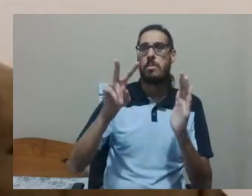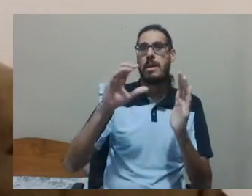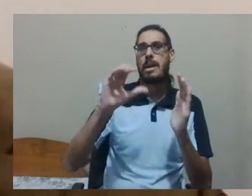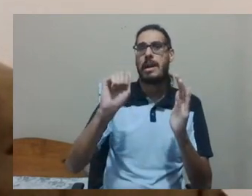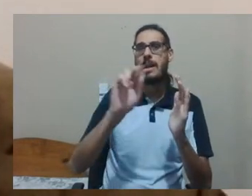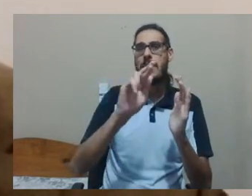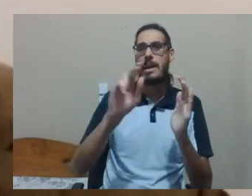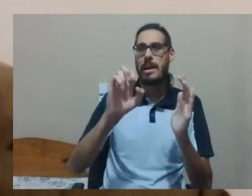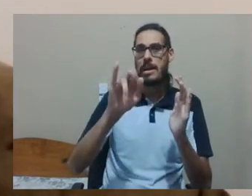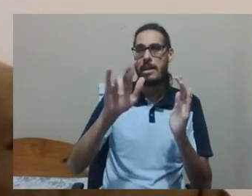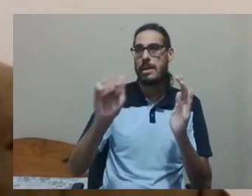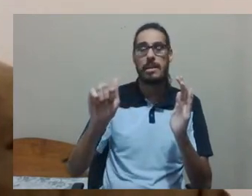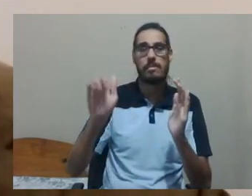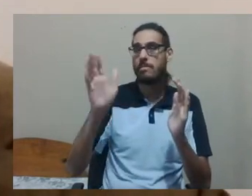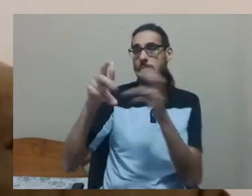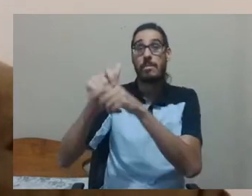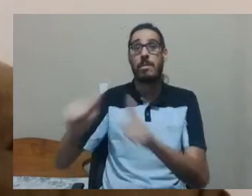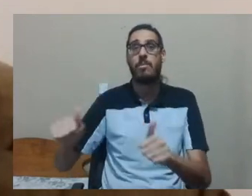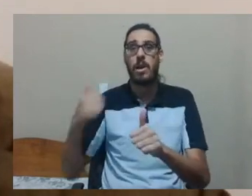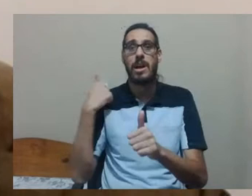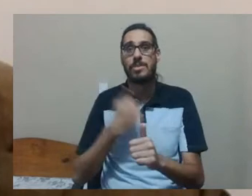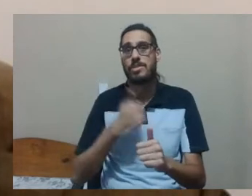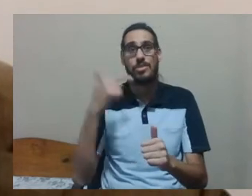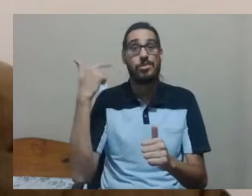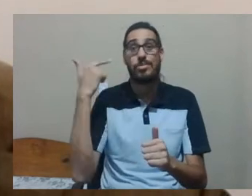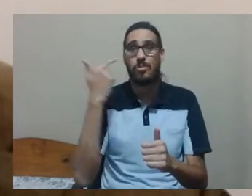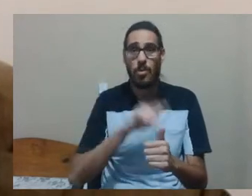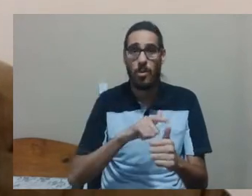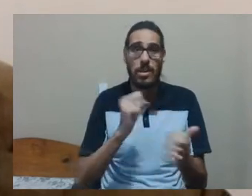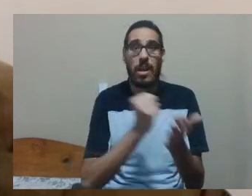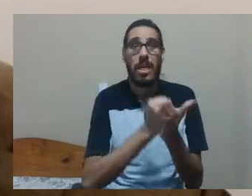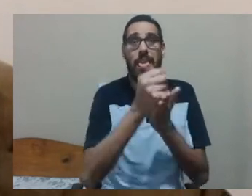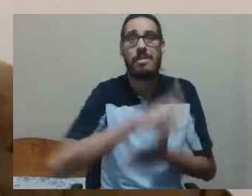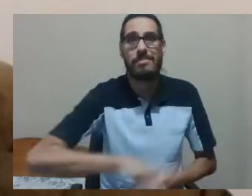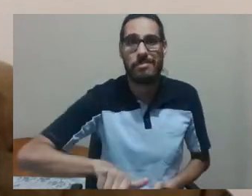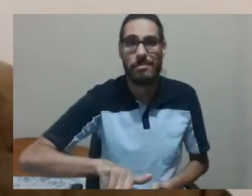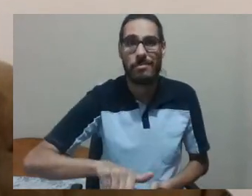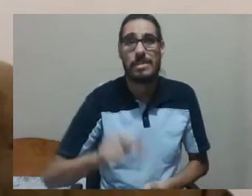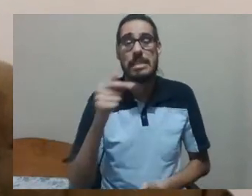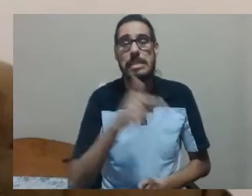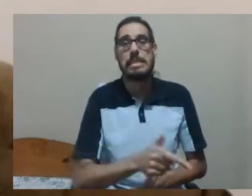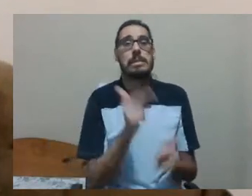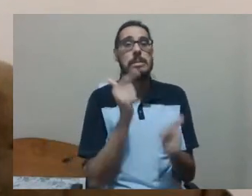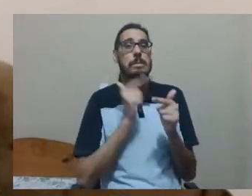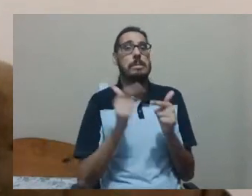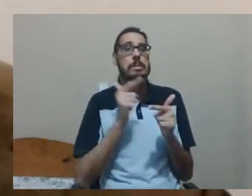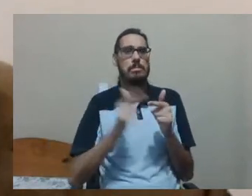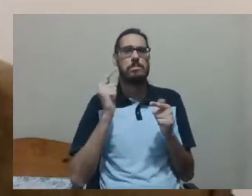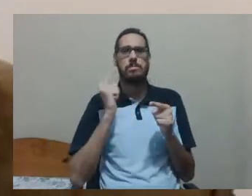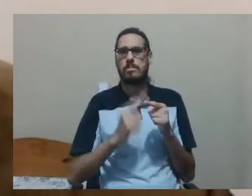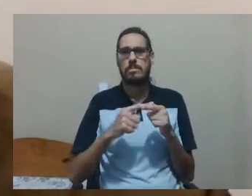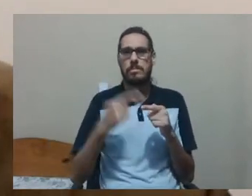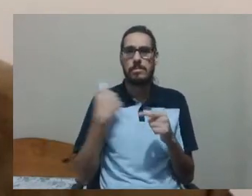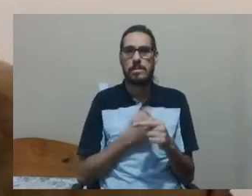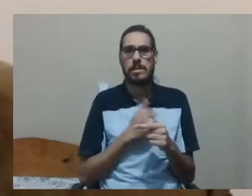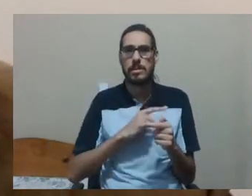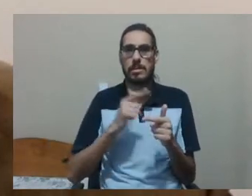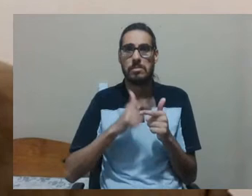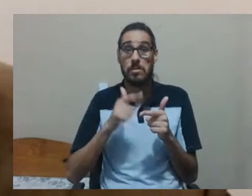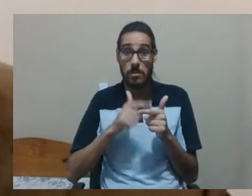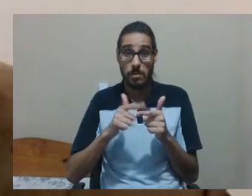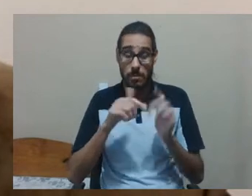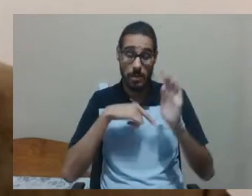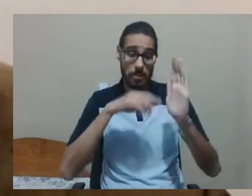novos servidores. Isso causa um grande problema, porque nós temos programas que estão ou com sem secretários